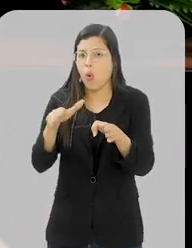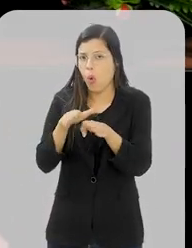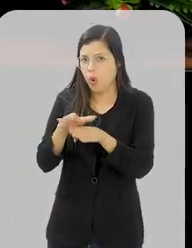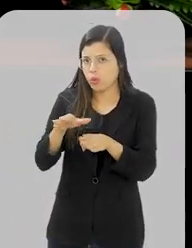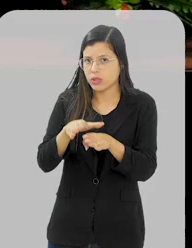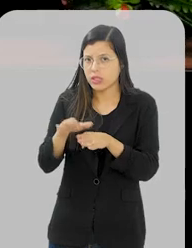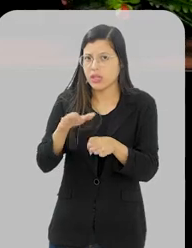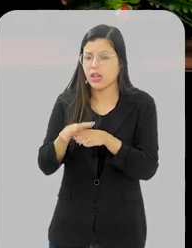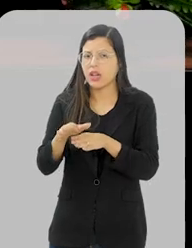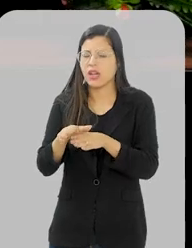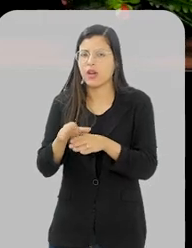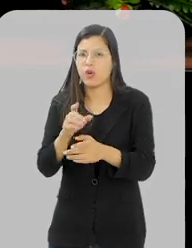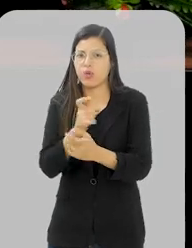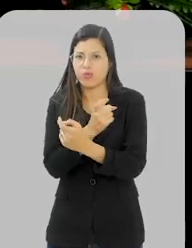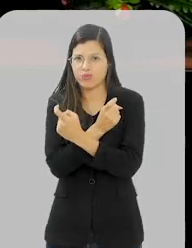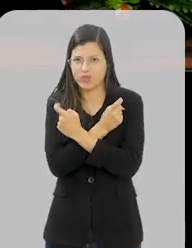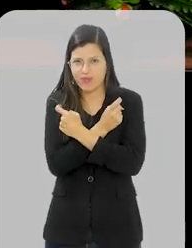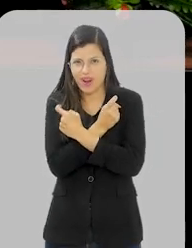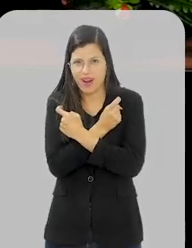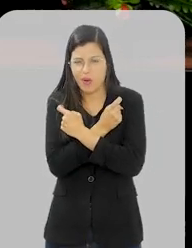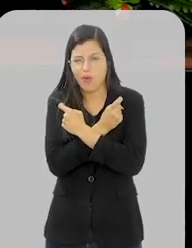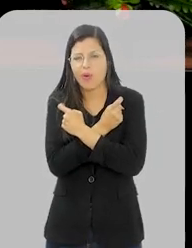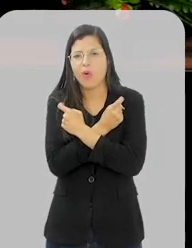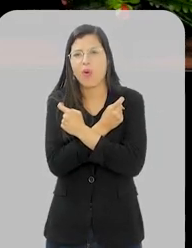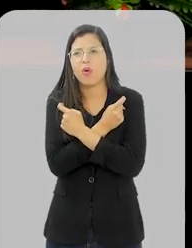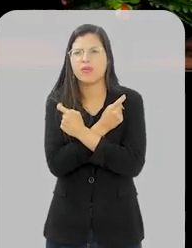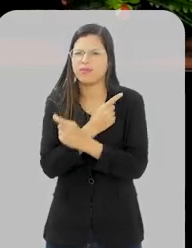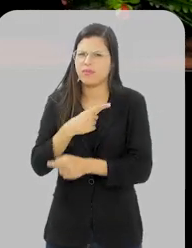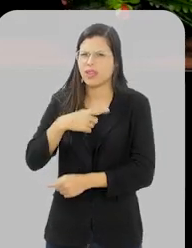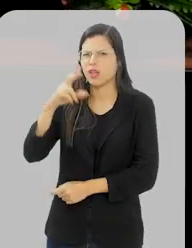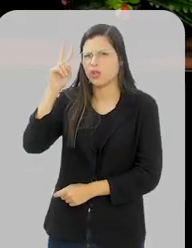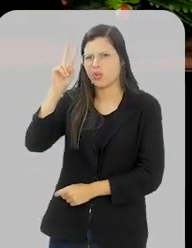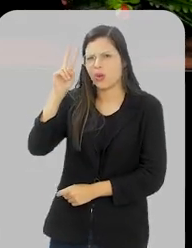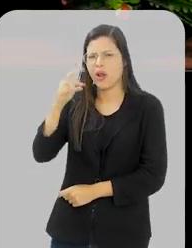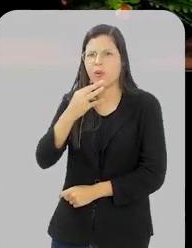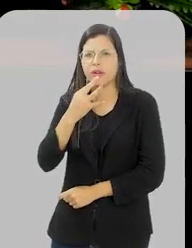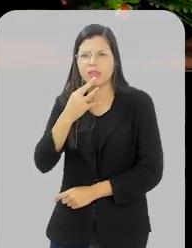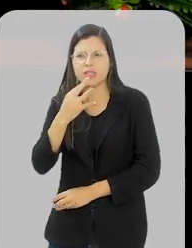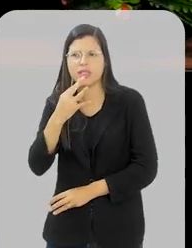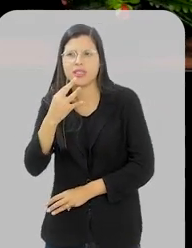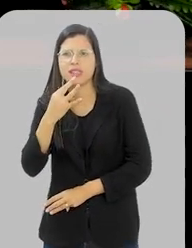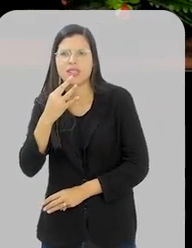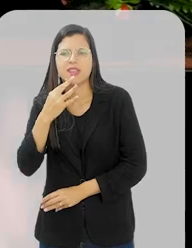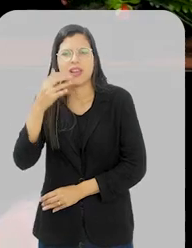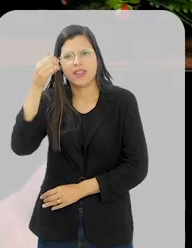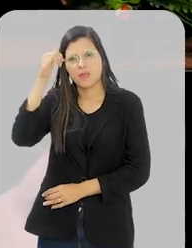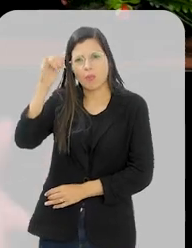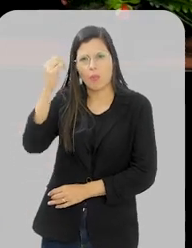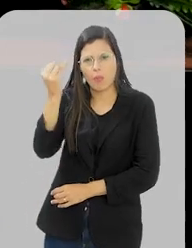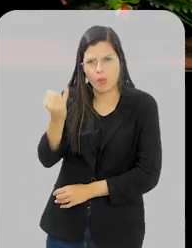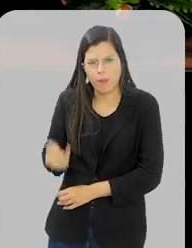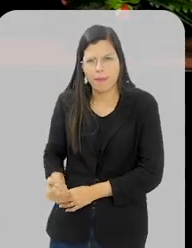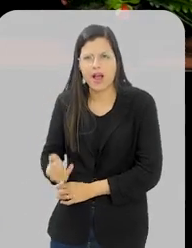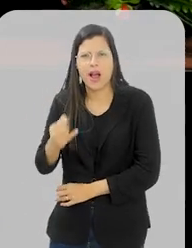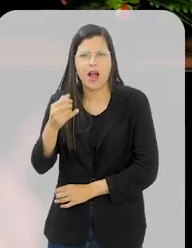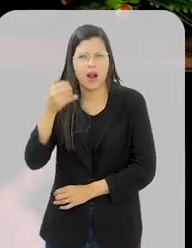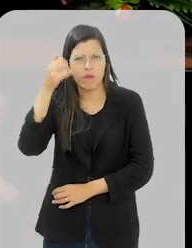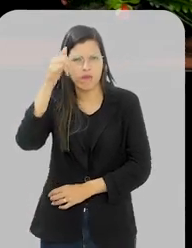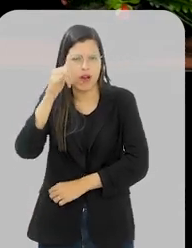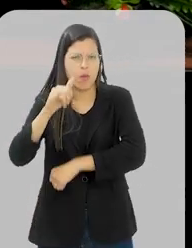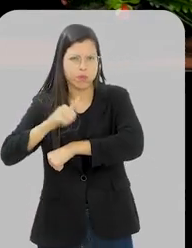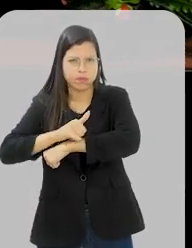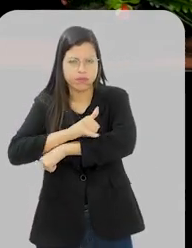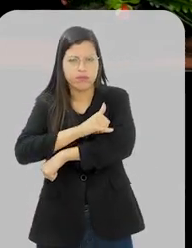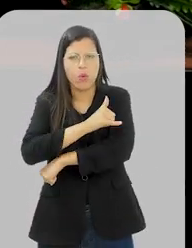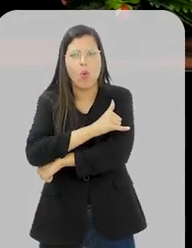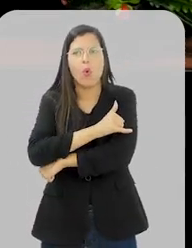faraó inclusive aquela história muito muito muito conhecida das vacas magras e das vacas gordas quando Jacó decifrou o